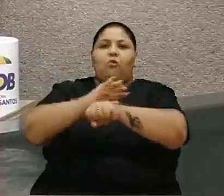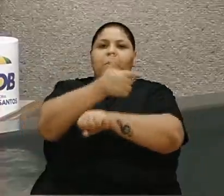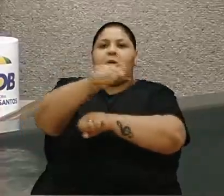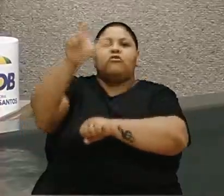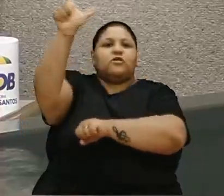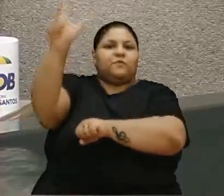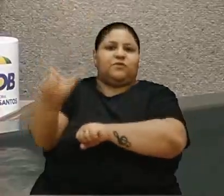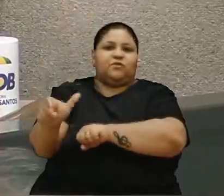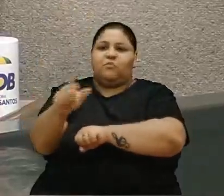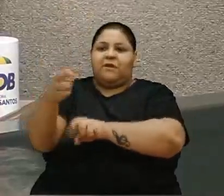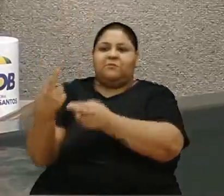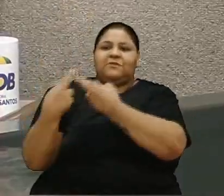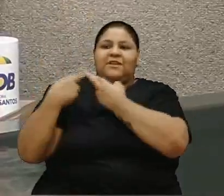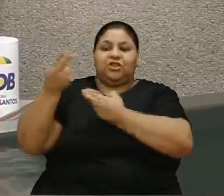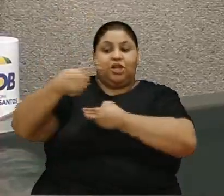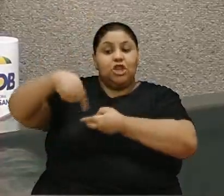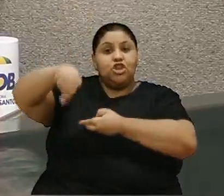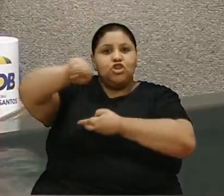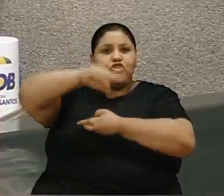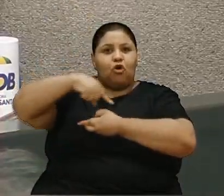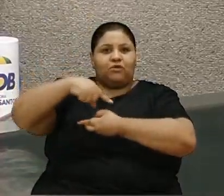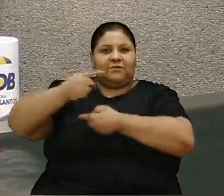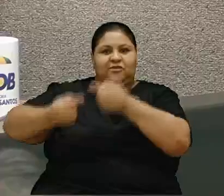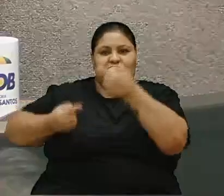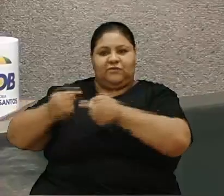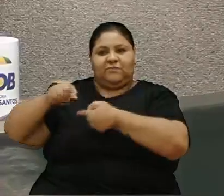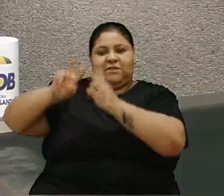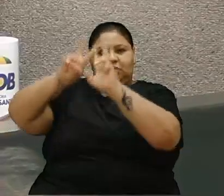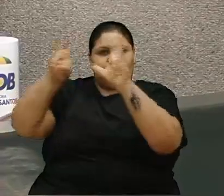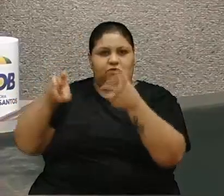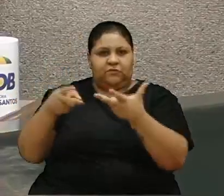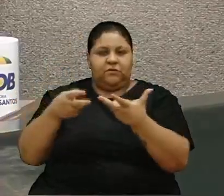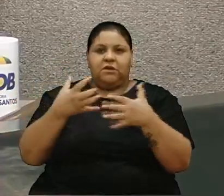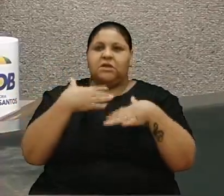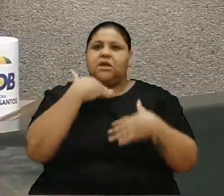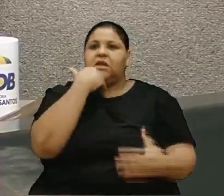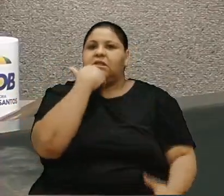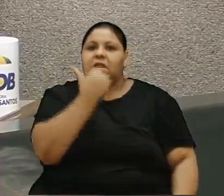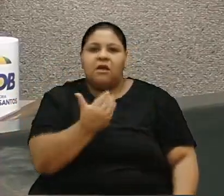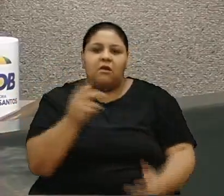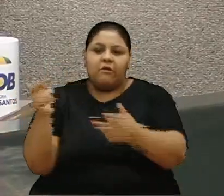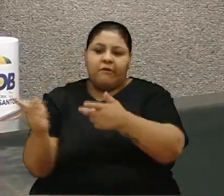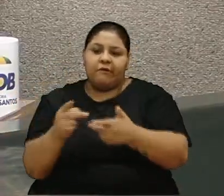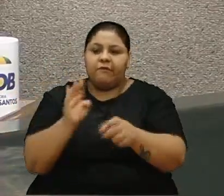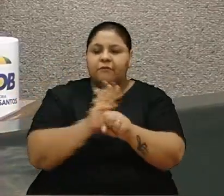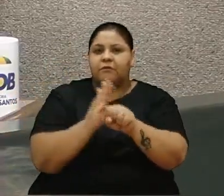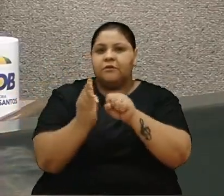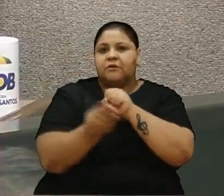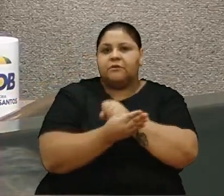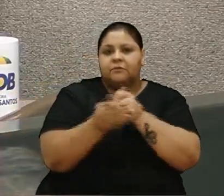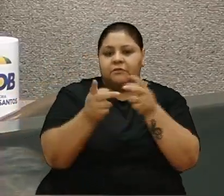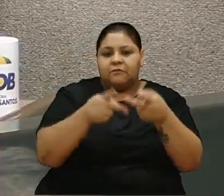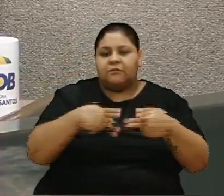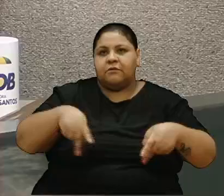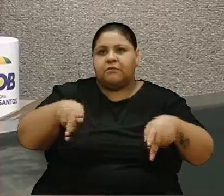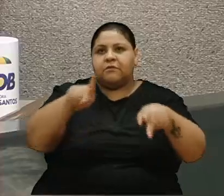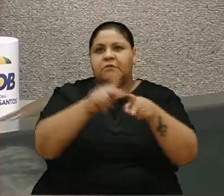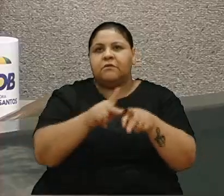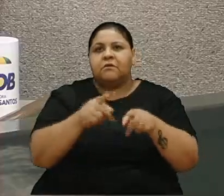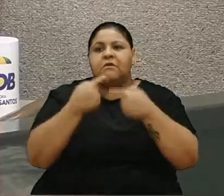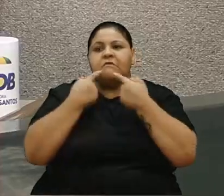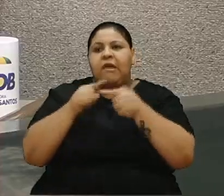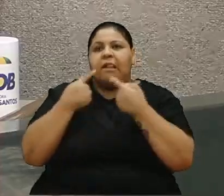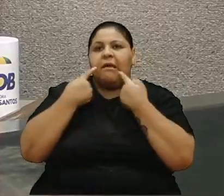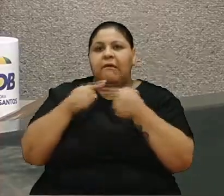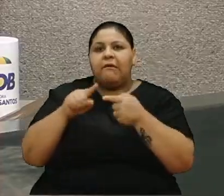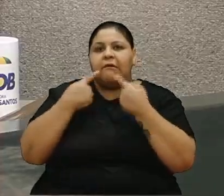nossa de discussão sobre esse assunto. Não adianta a gente visitar os bairros e a população estar reclamando